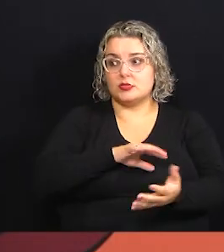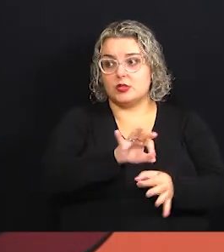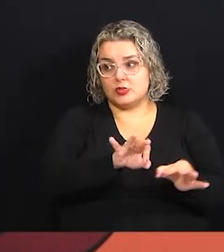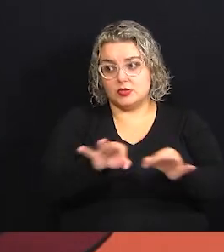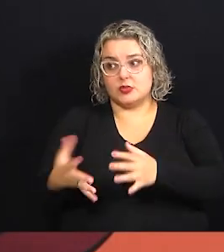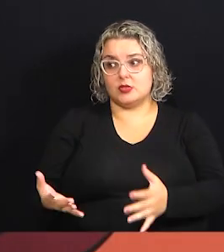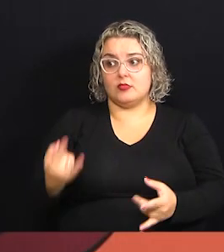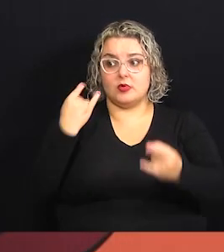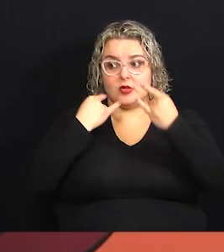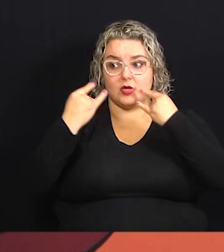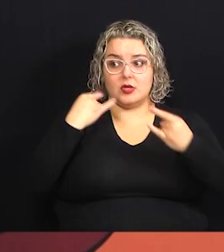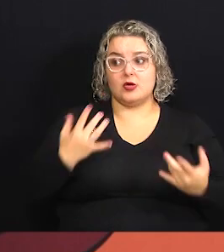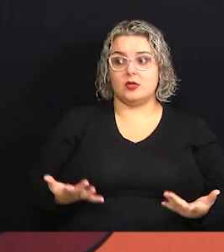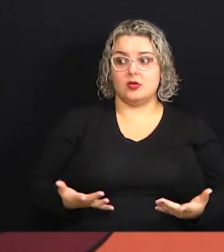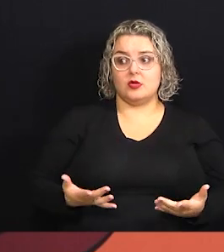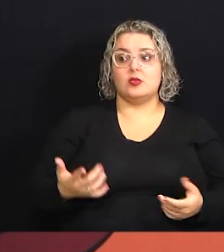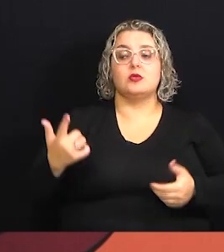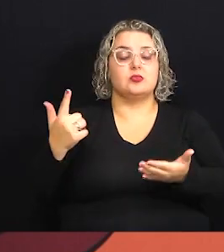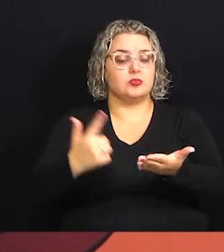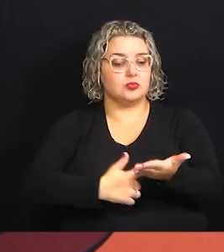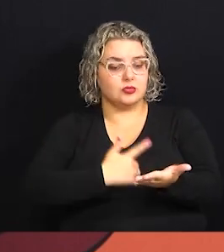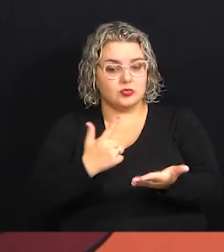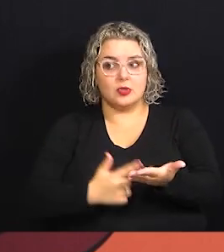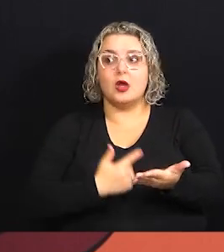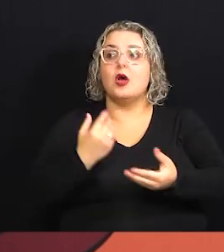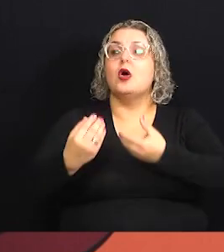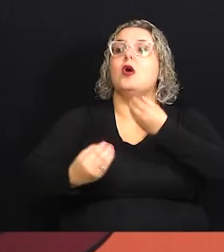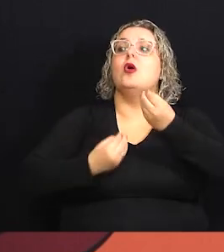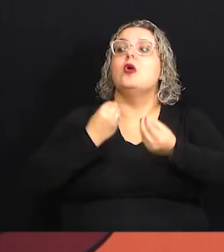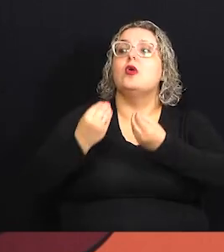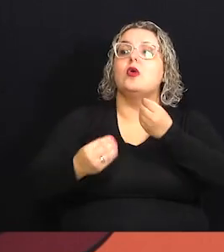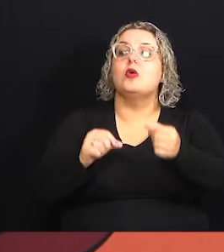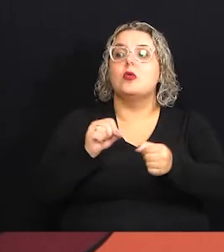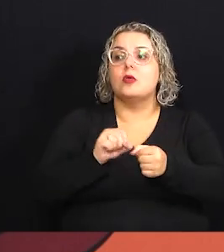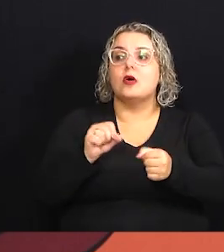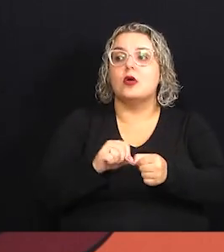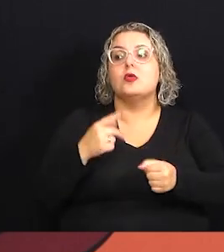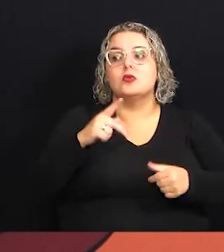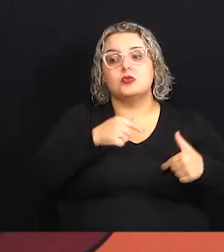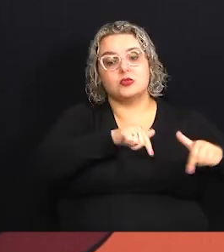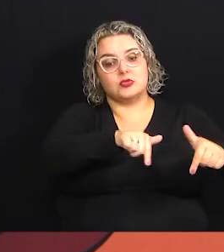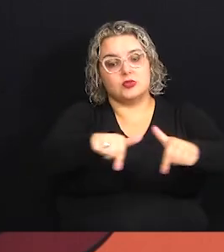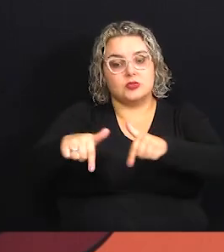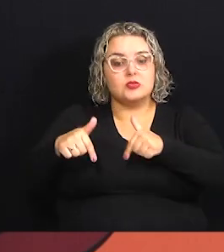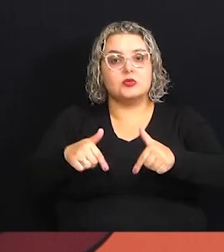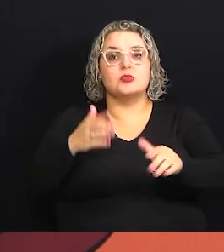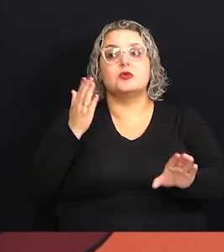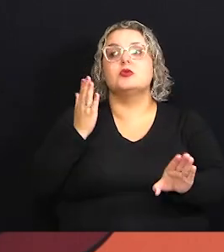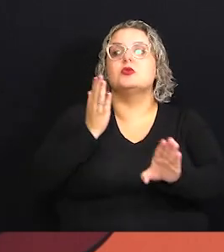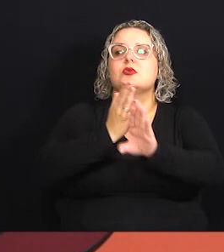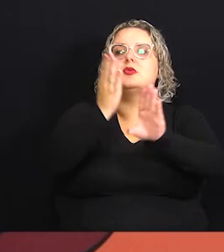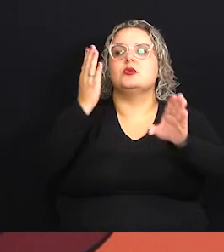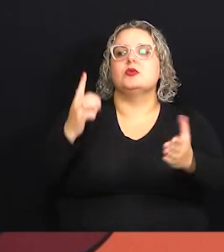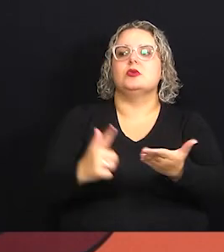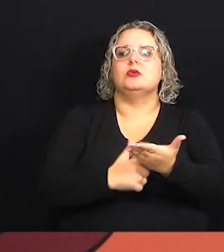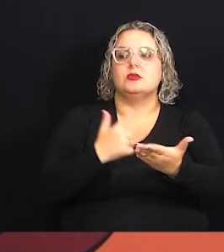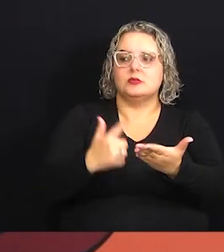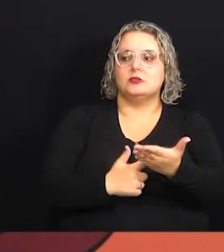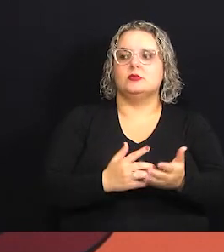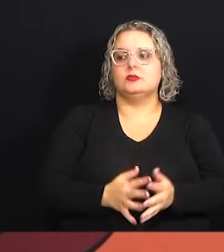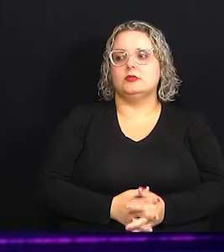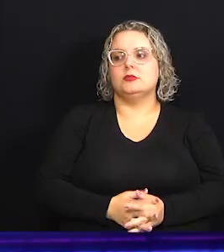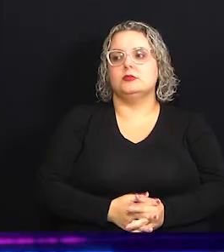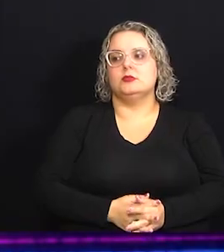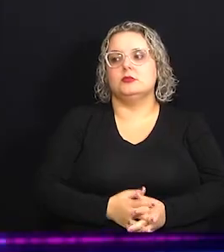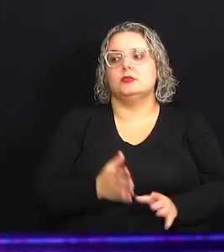assistem o nosso programa, né, e ficaram interessados no livro, como é que faz para acompanhar o seu trabalho e encontrar o